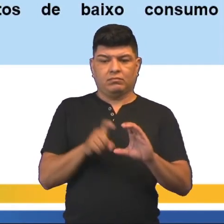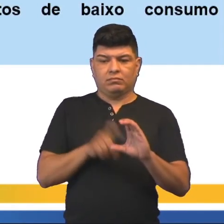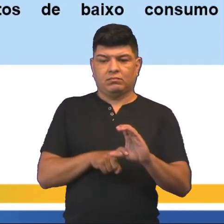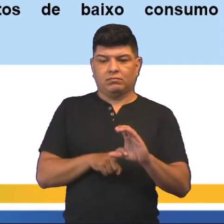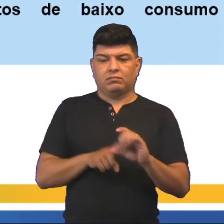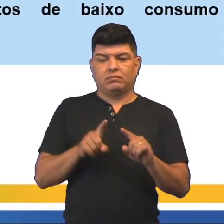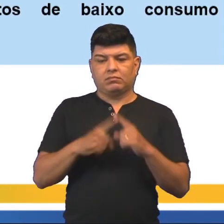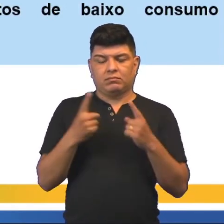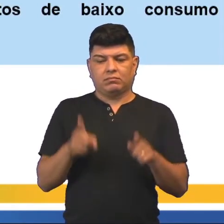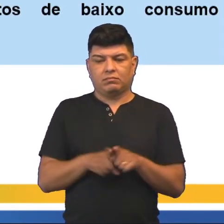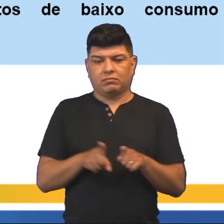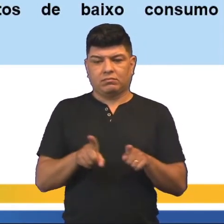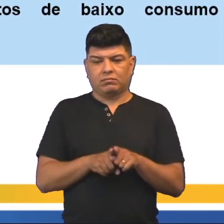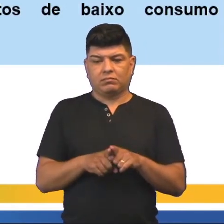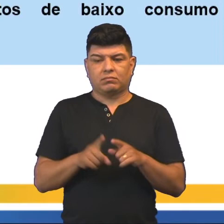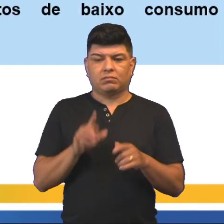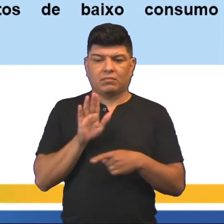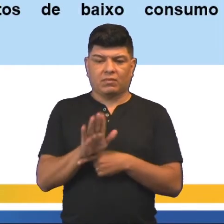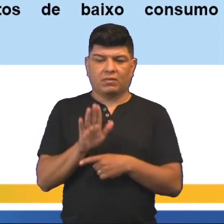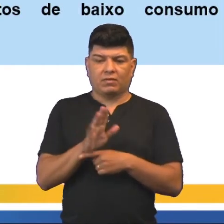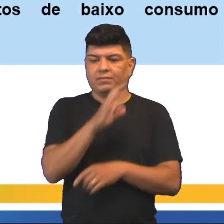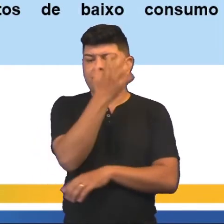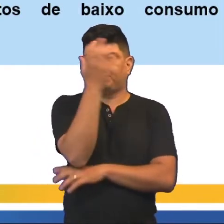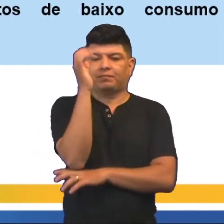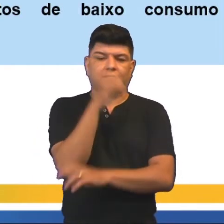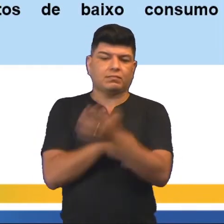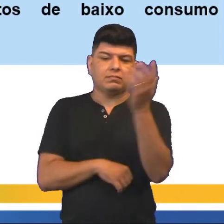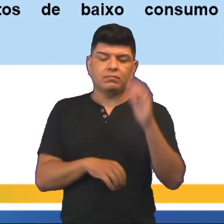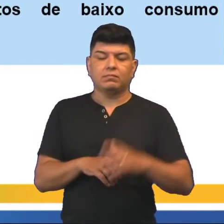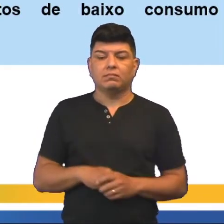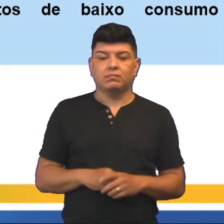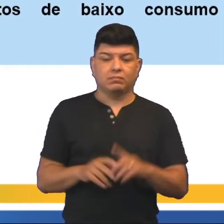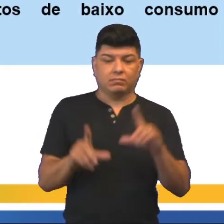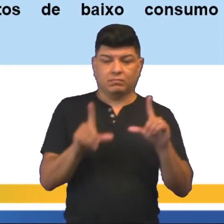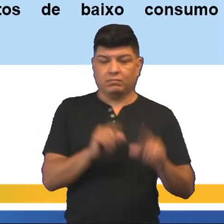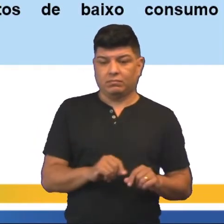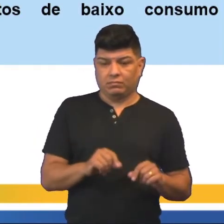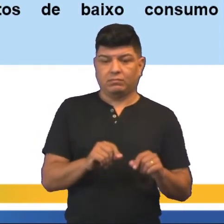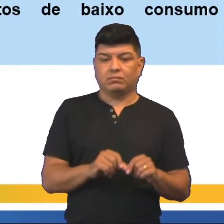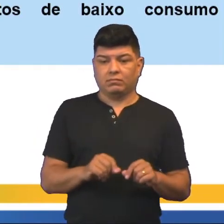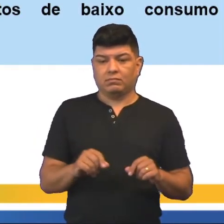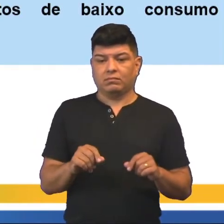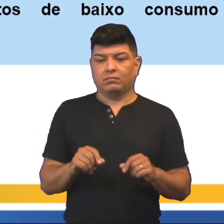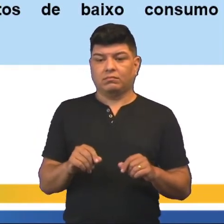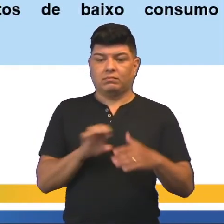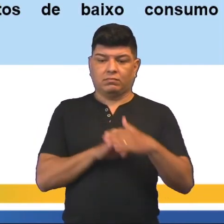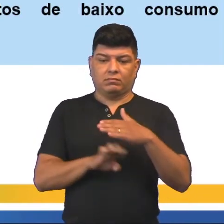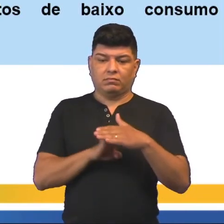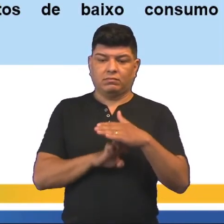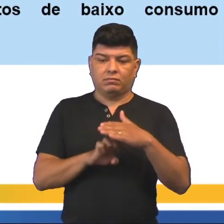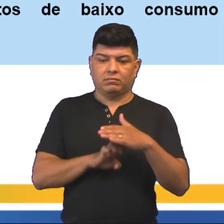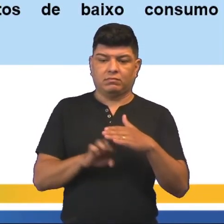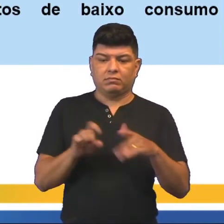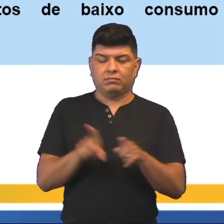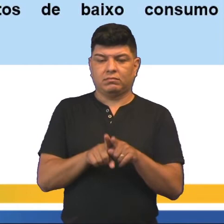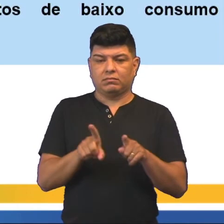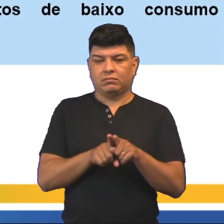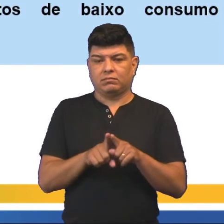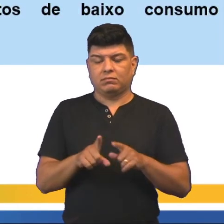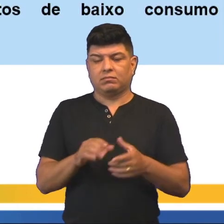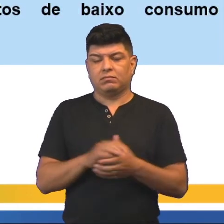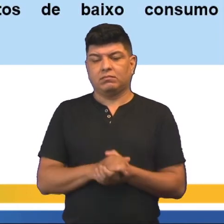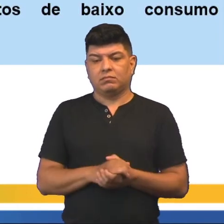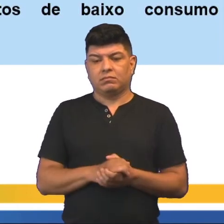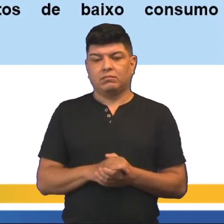gente gasta, mas também para contribuir com o meio ambiente, para minimizar os custos das companhias e para não demandar tanta energia